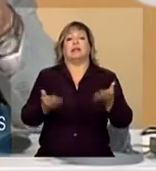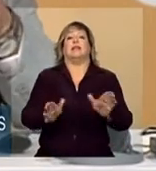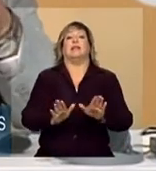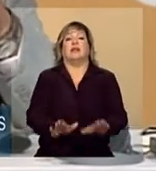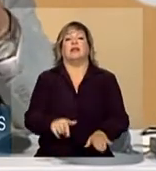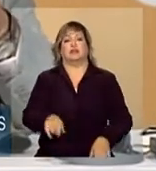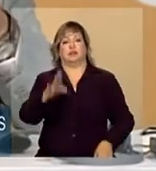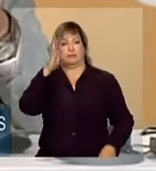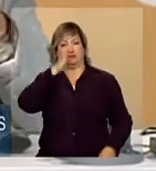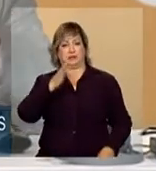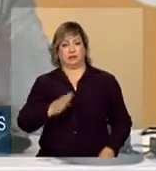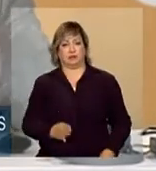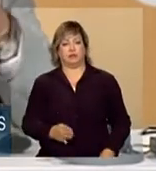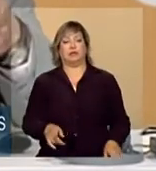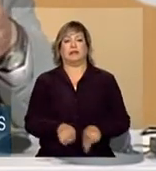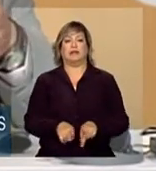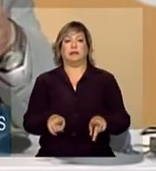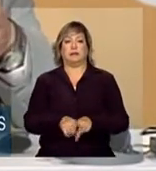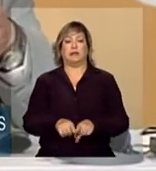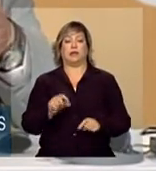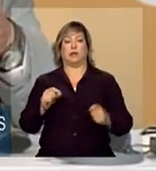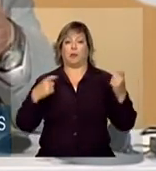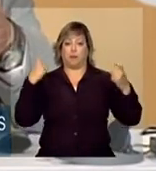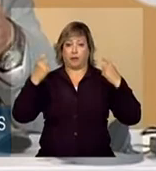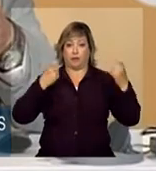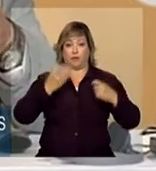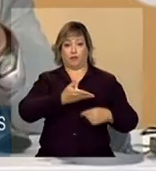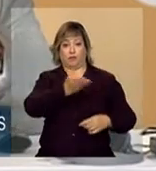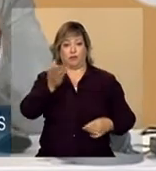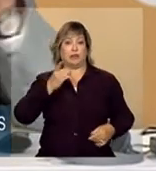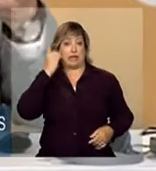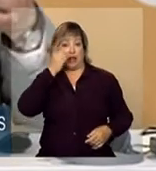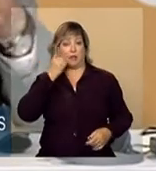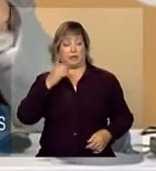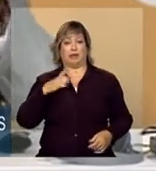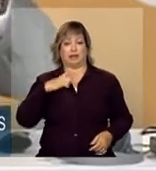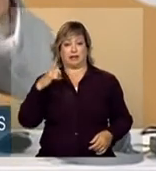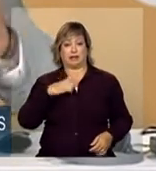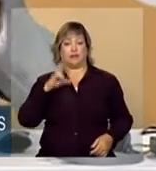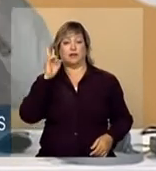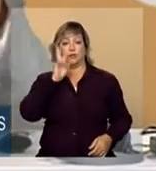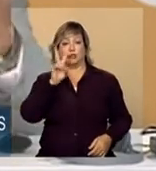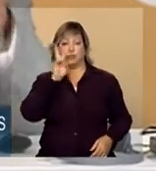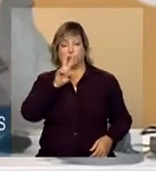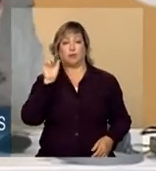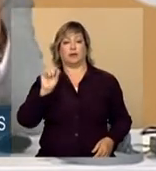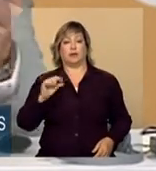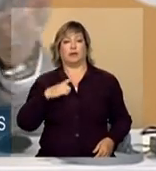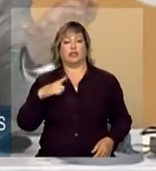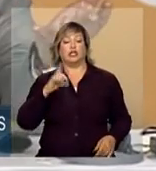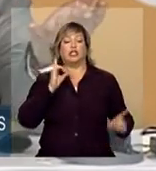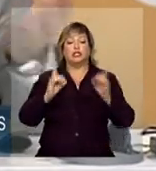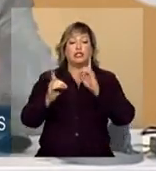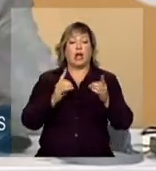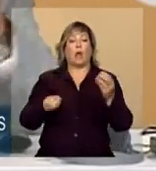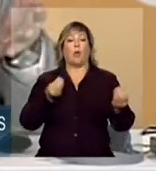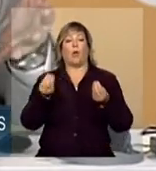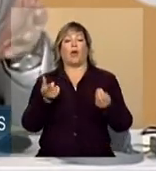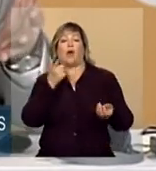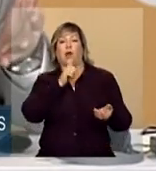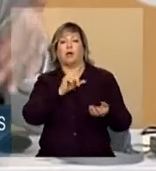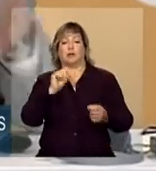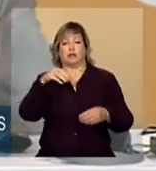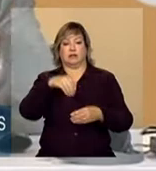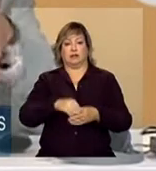a preocupação que tiveram os senhores deputados quanto a um diálogo com o que acontecia na rua, que é